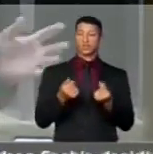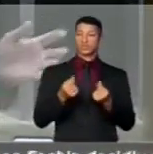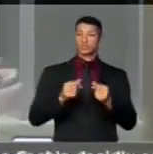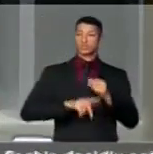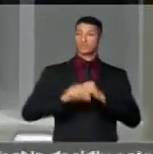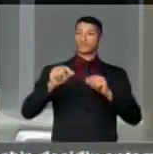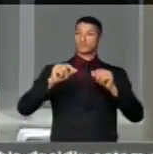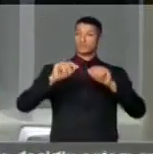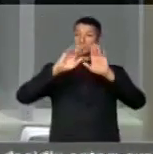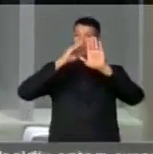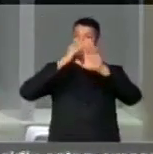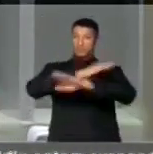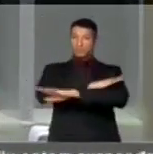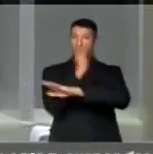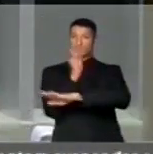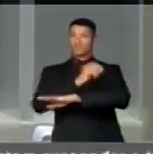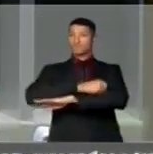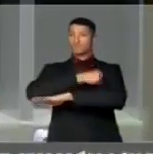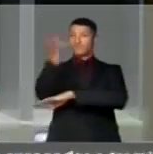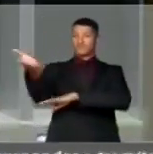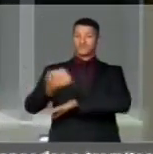pela janela.